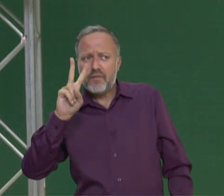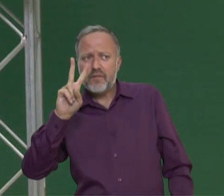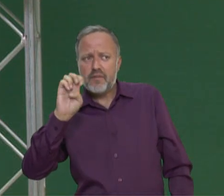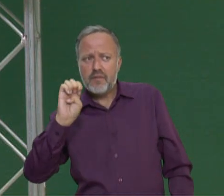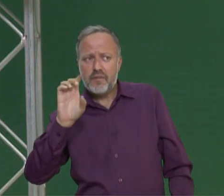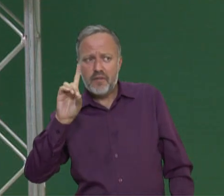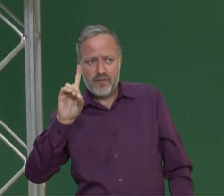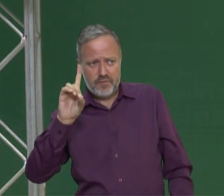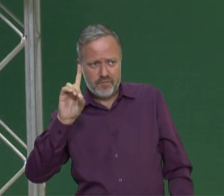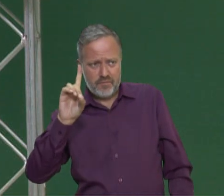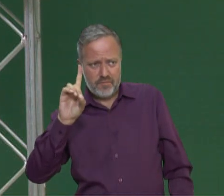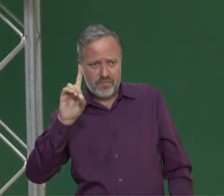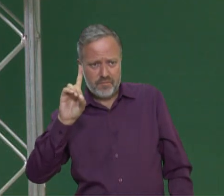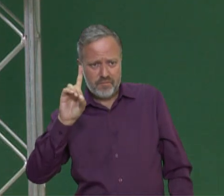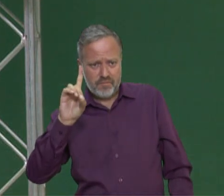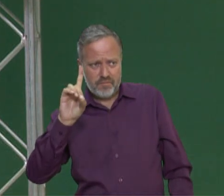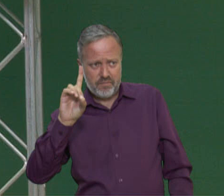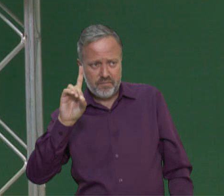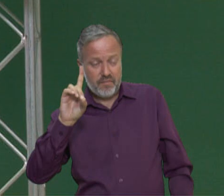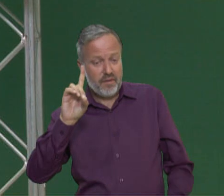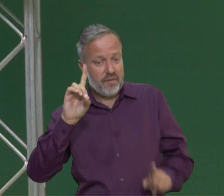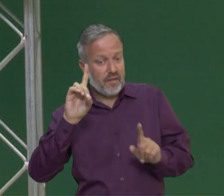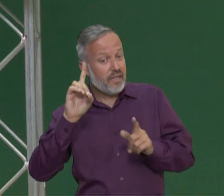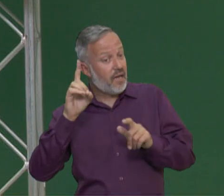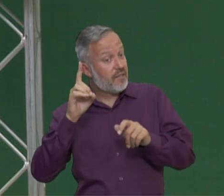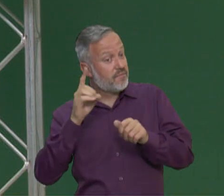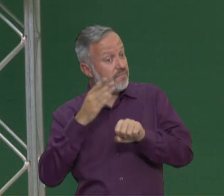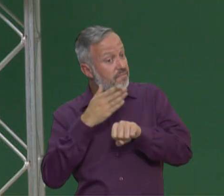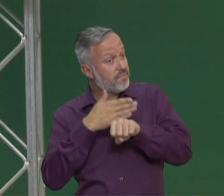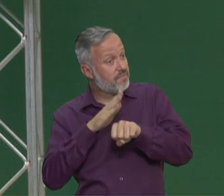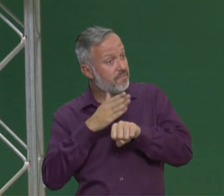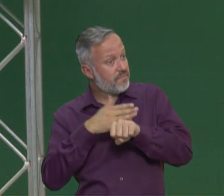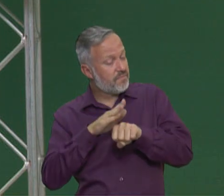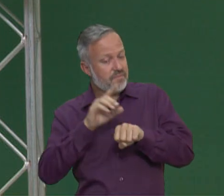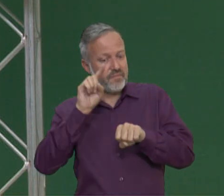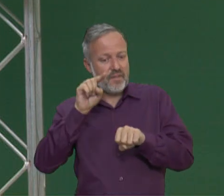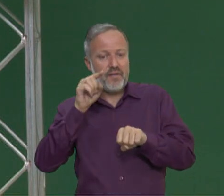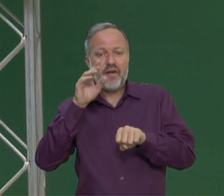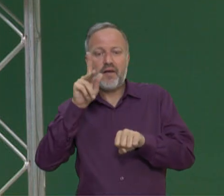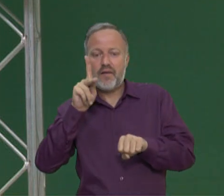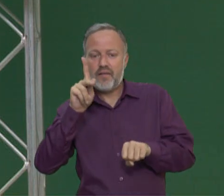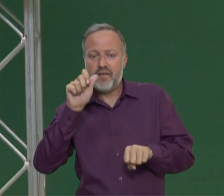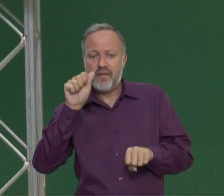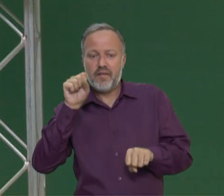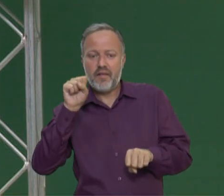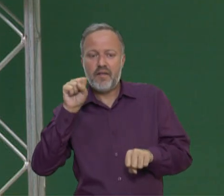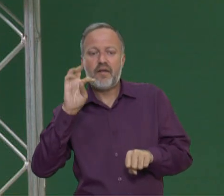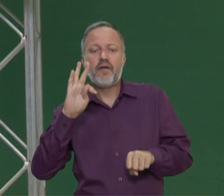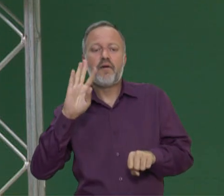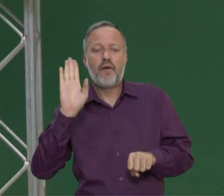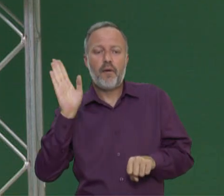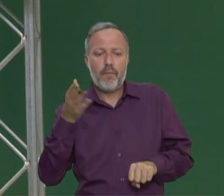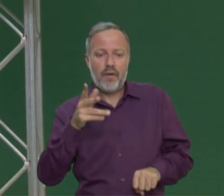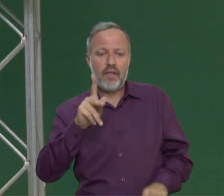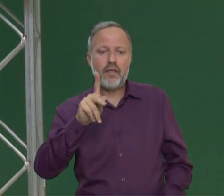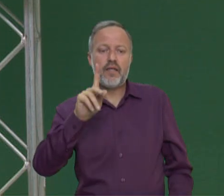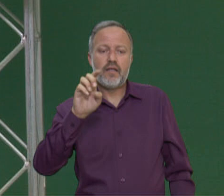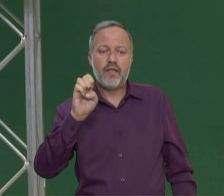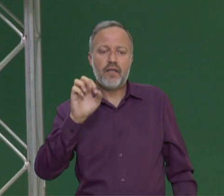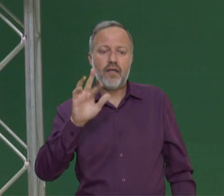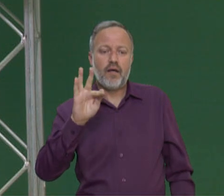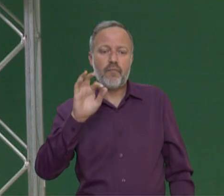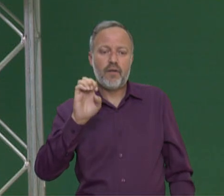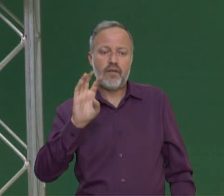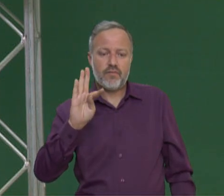ser present perfect. E esse exercício é sobre past perfect. Então, ele deveria estar no